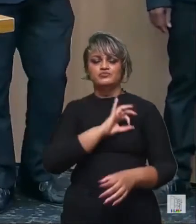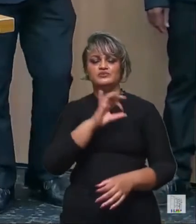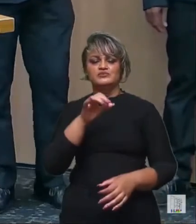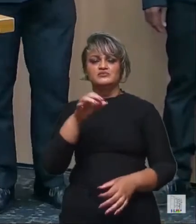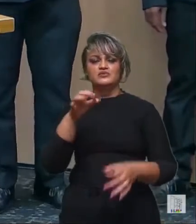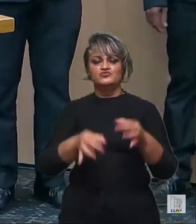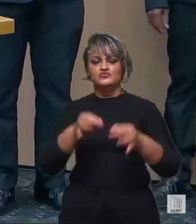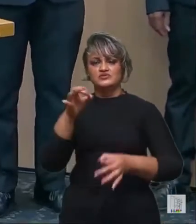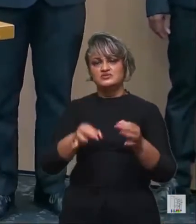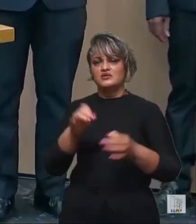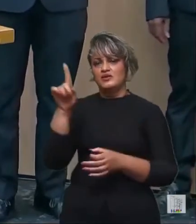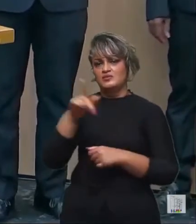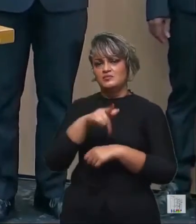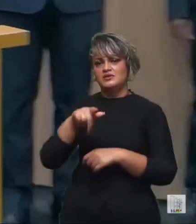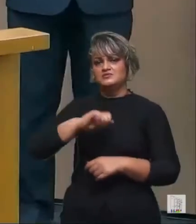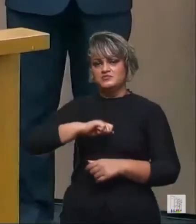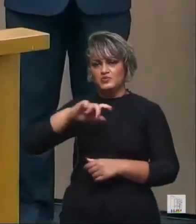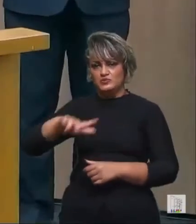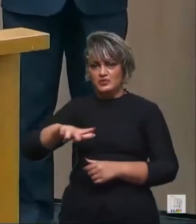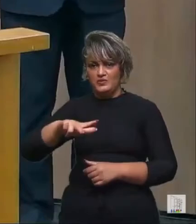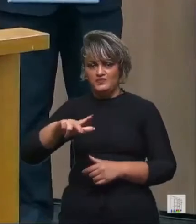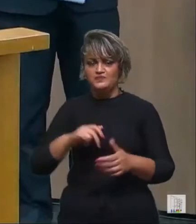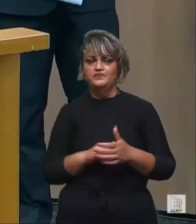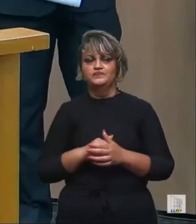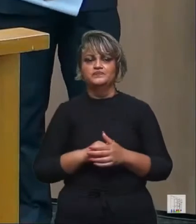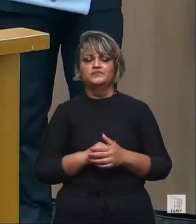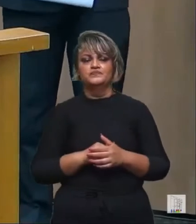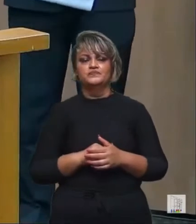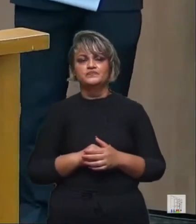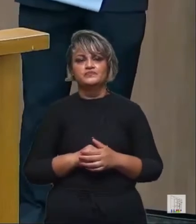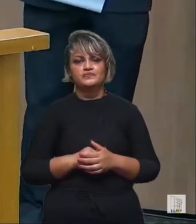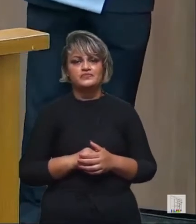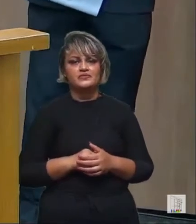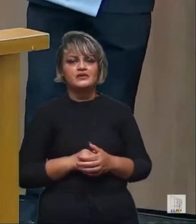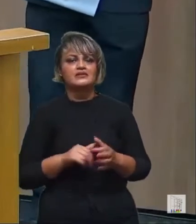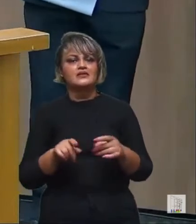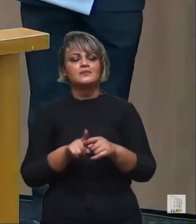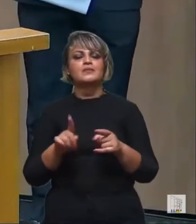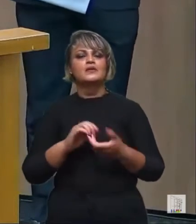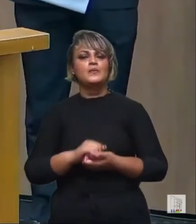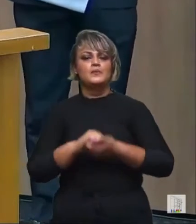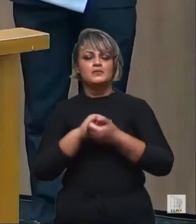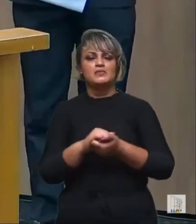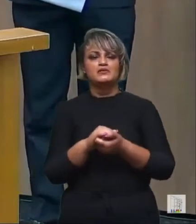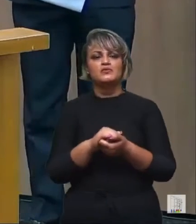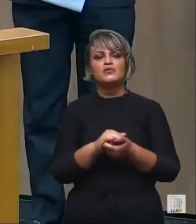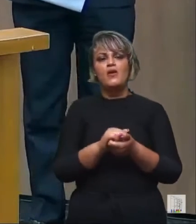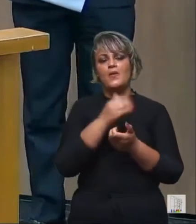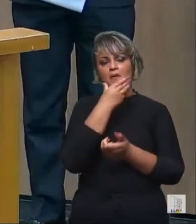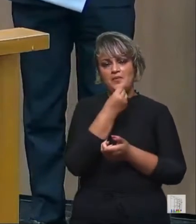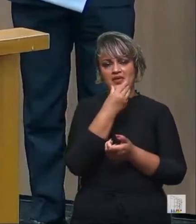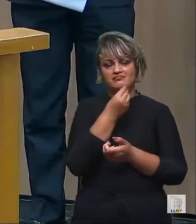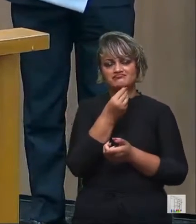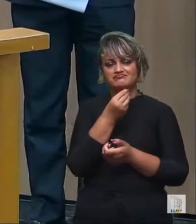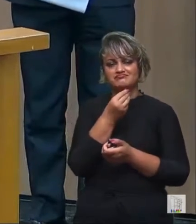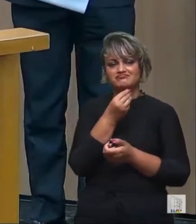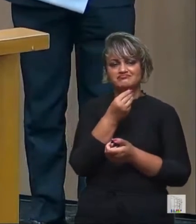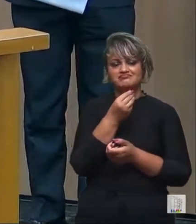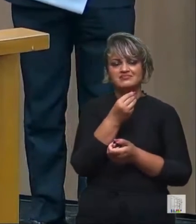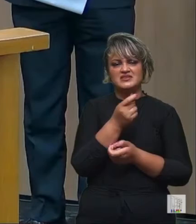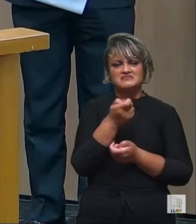Portugal, Dr. Luiz Antônio Trindade Nunes das Neves. Cumprimento também o nosso